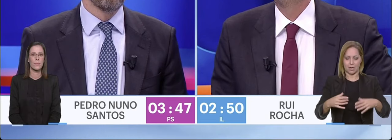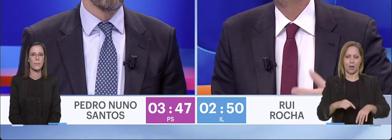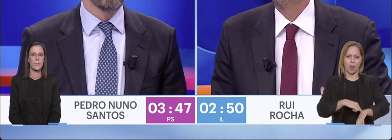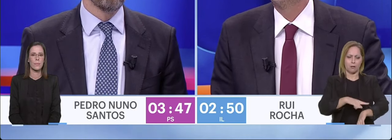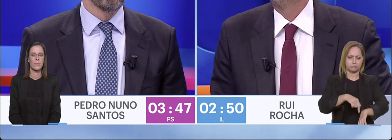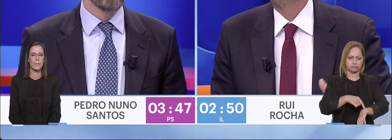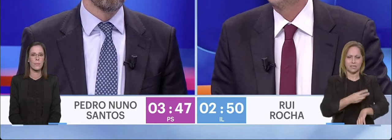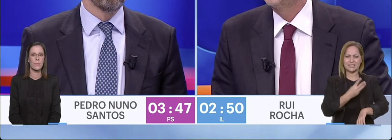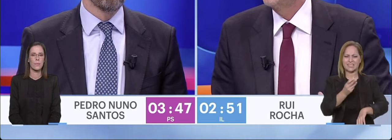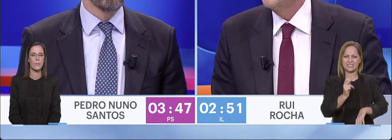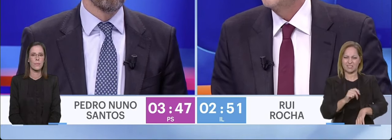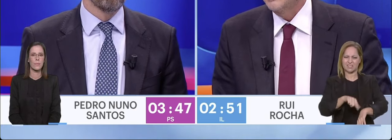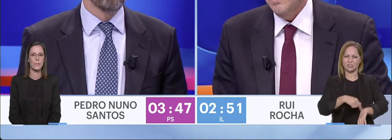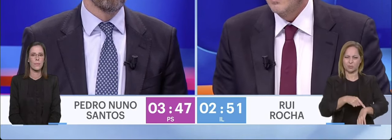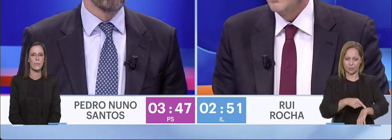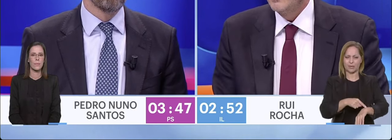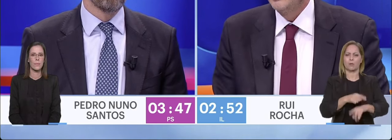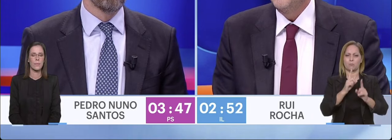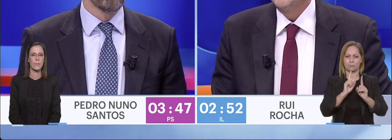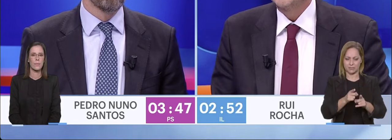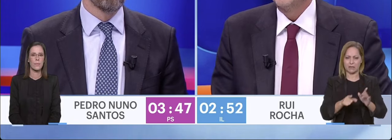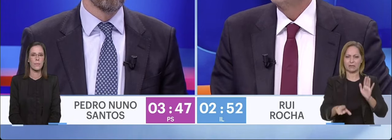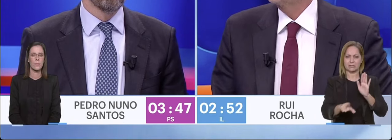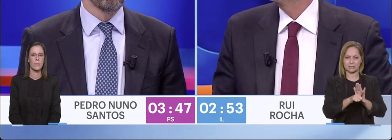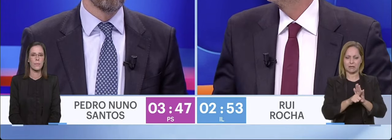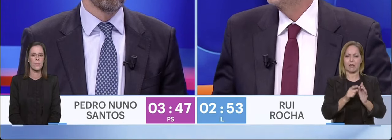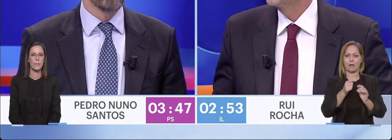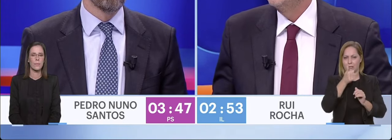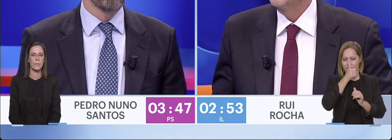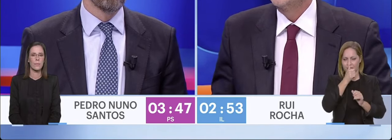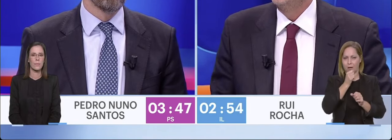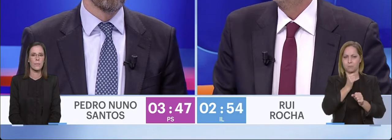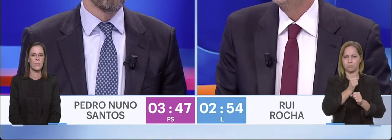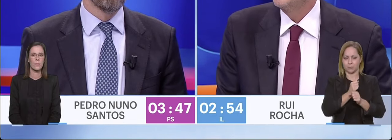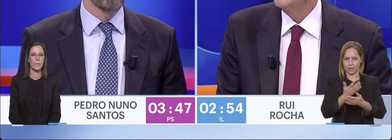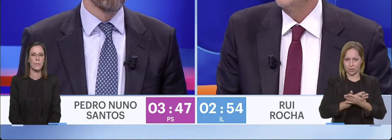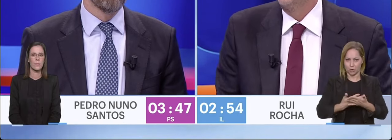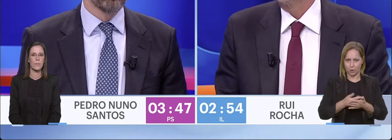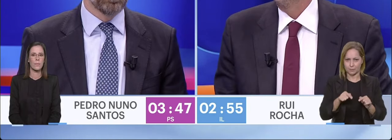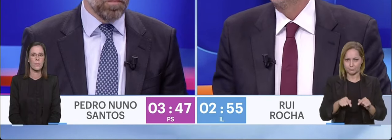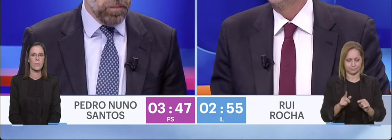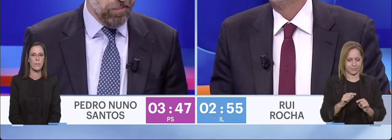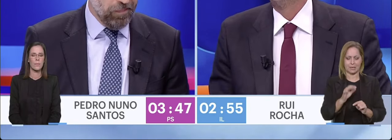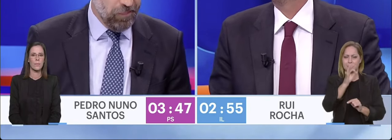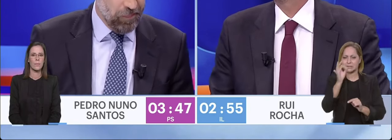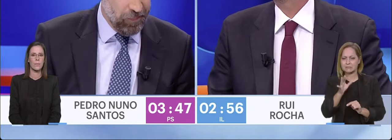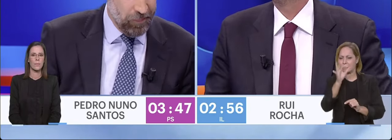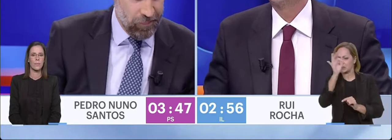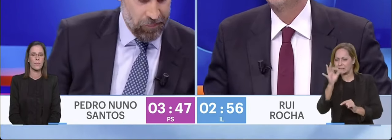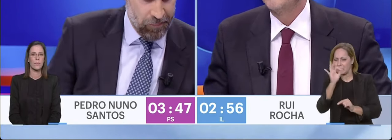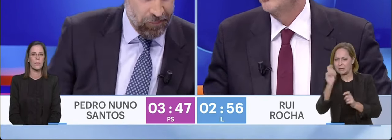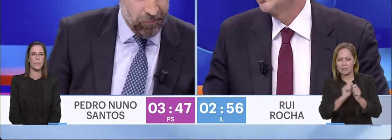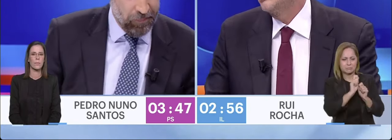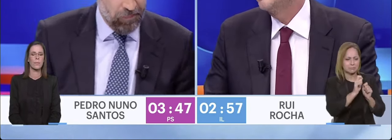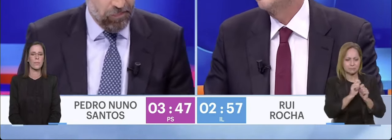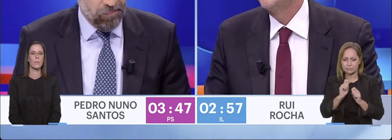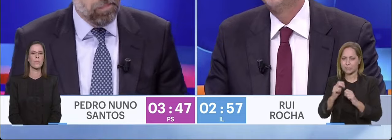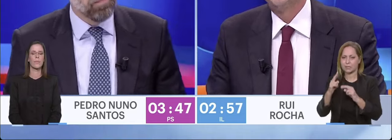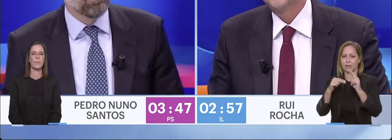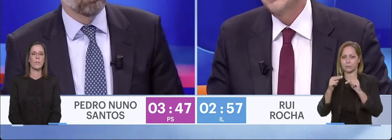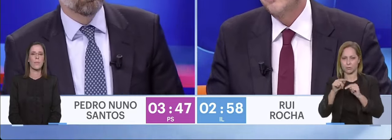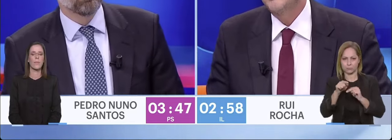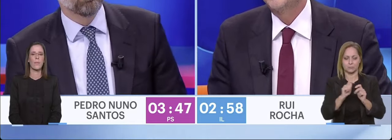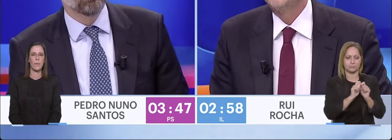de um licenciamento de atividade económica depois taxas e taxinhas eliminar ou reduzir tributações autónomas é o